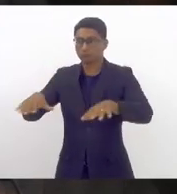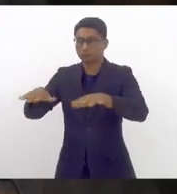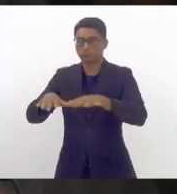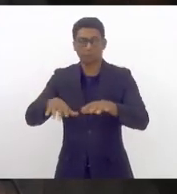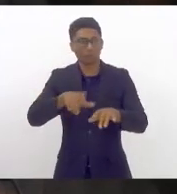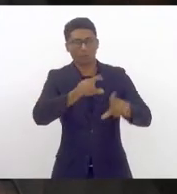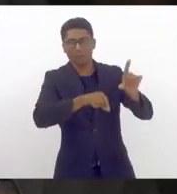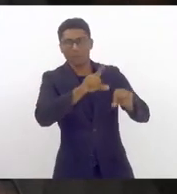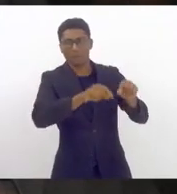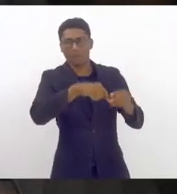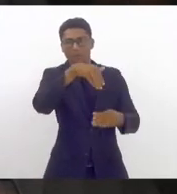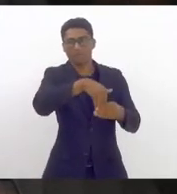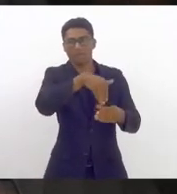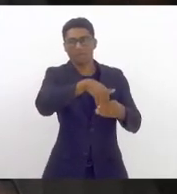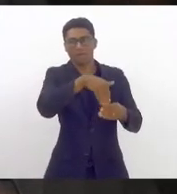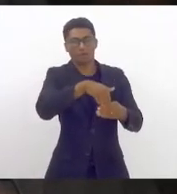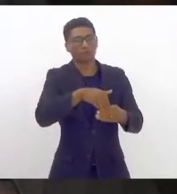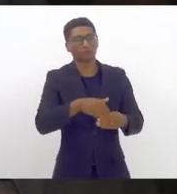teremos